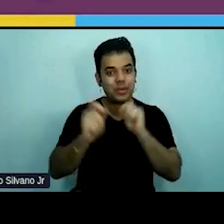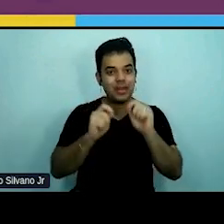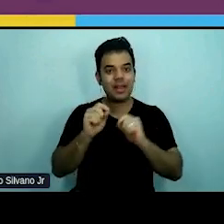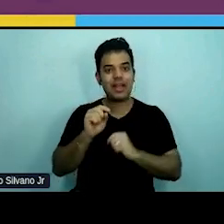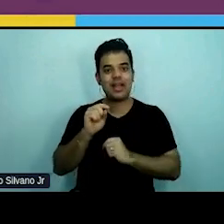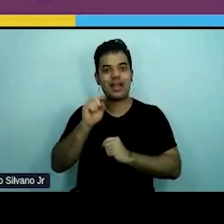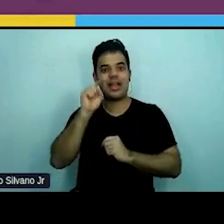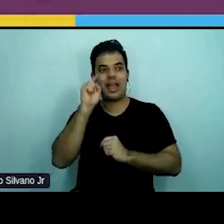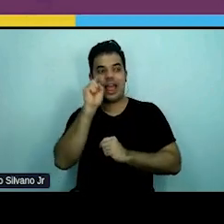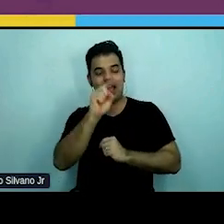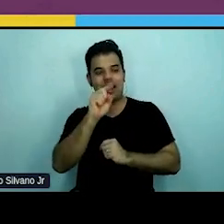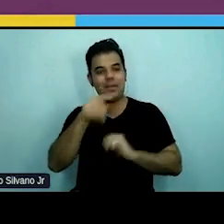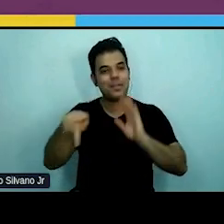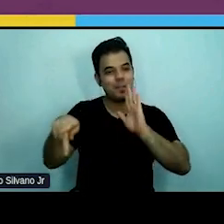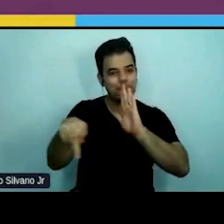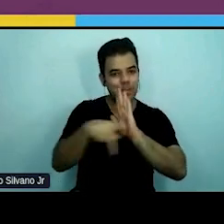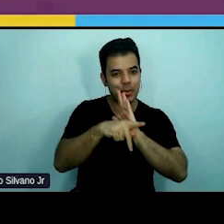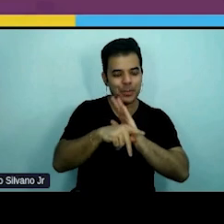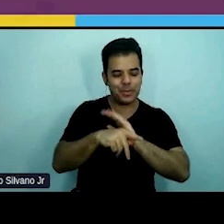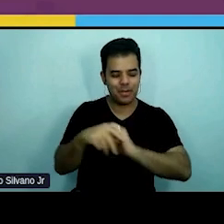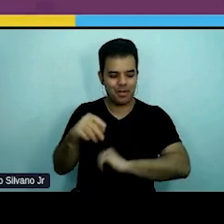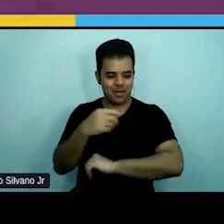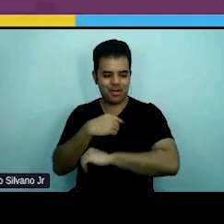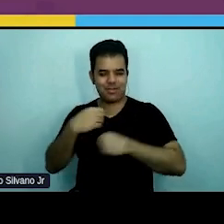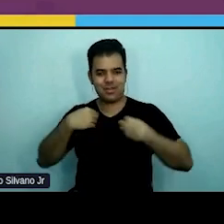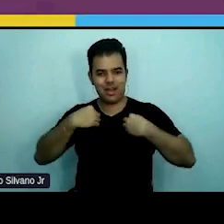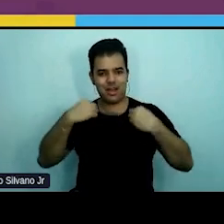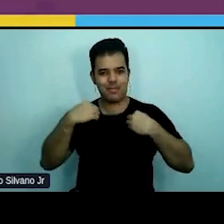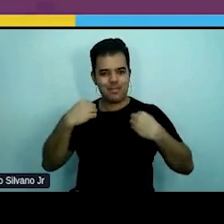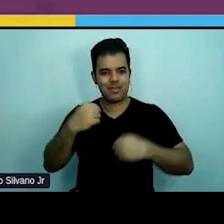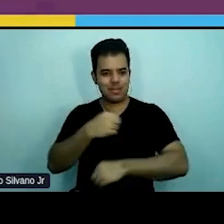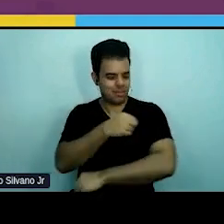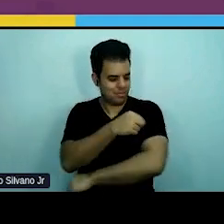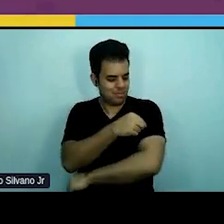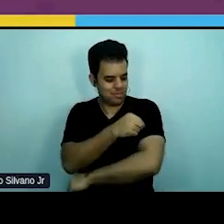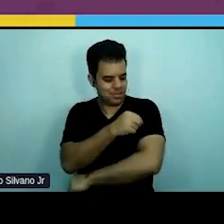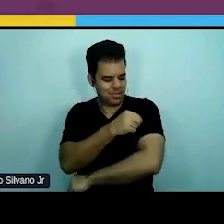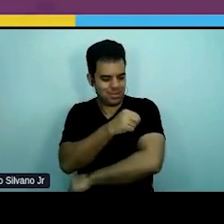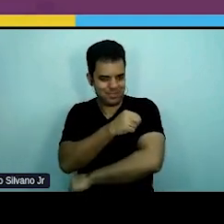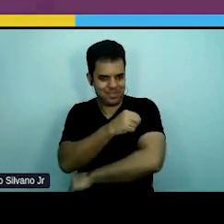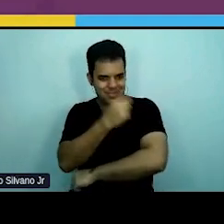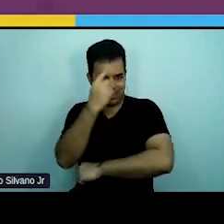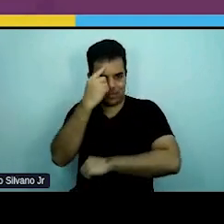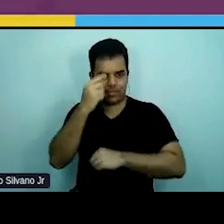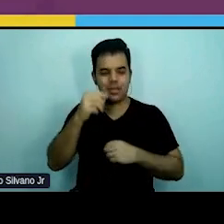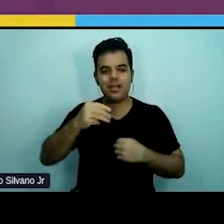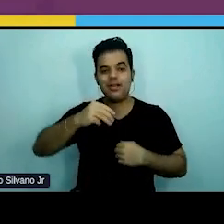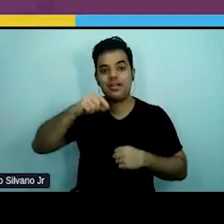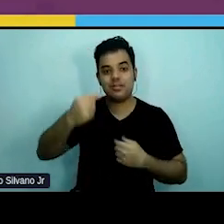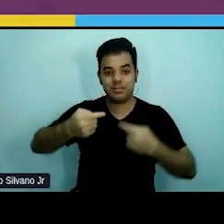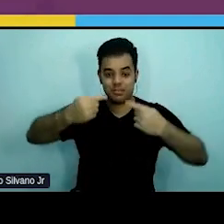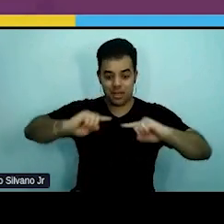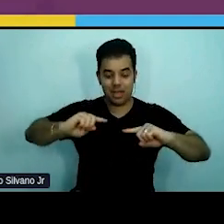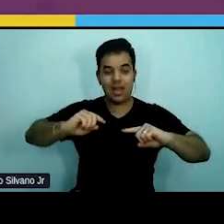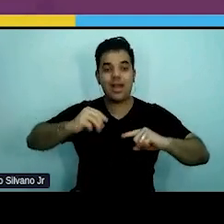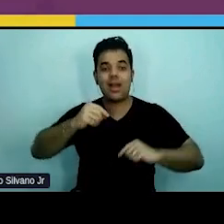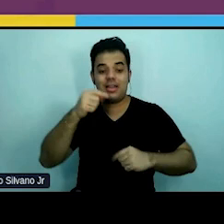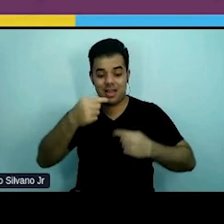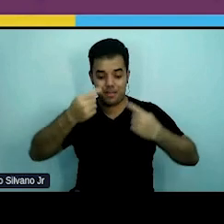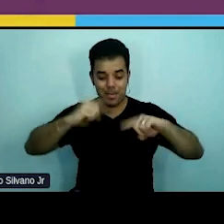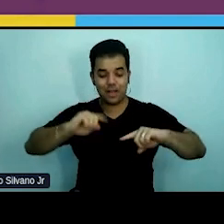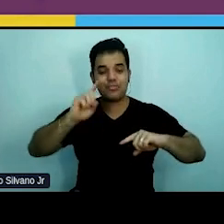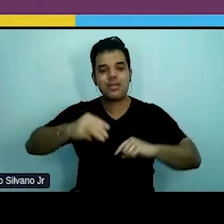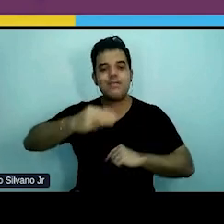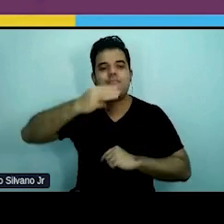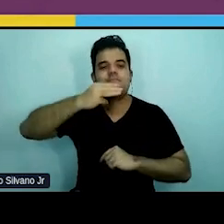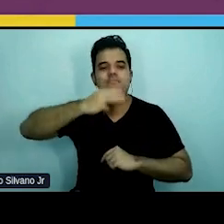da camisa, né? Outra sentença seria a manga é deliciosa, né? A manga do primeiro exemplo se refere à roupa e no